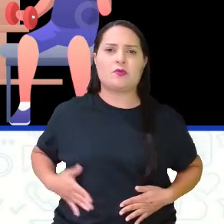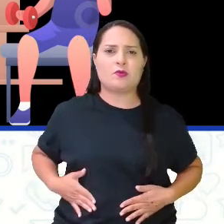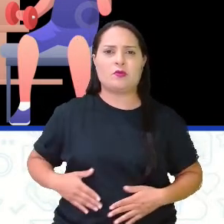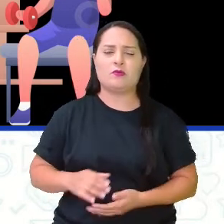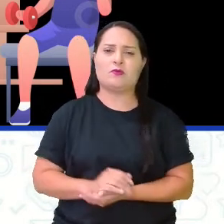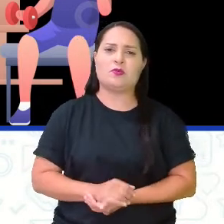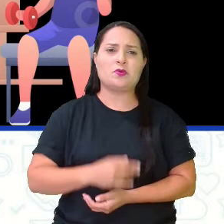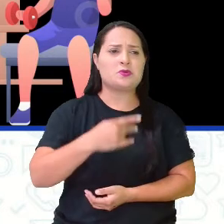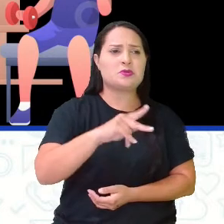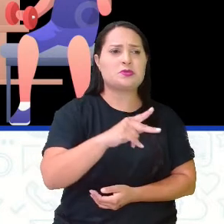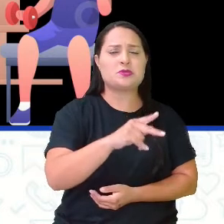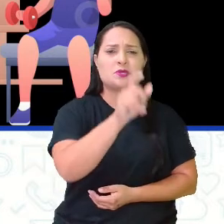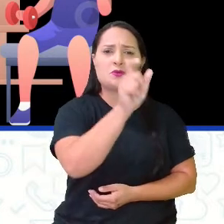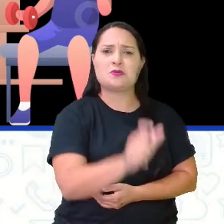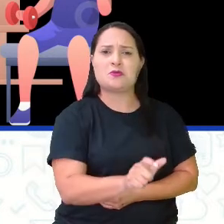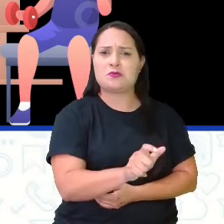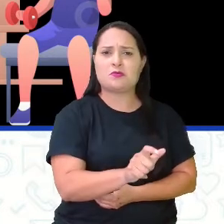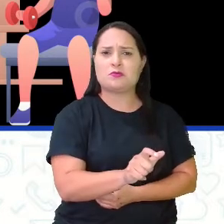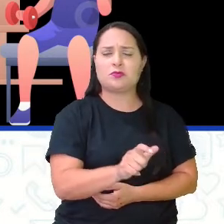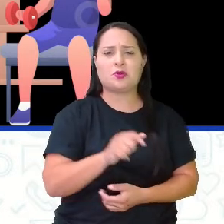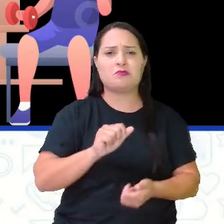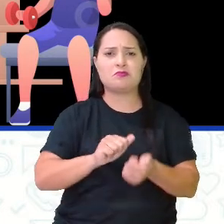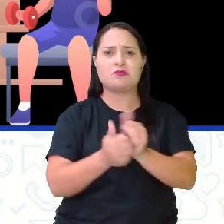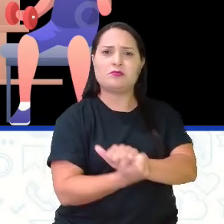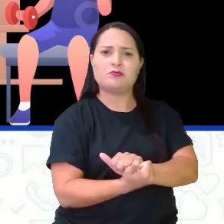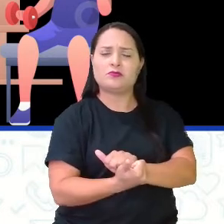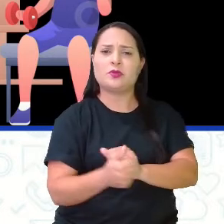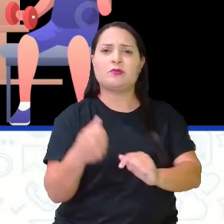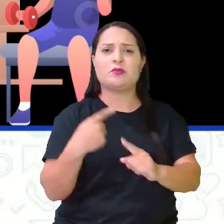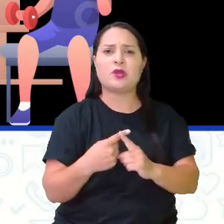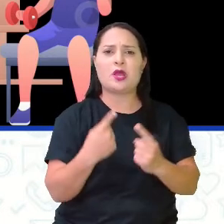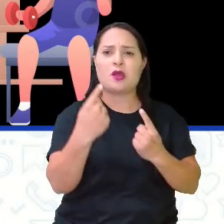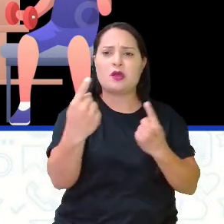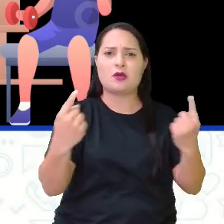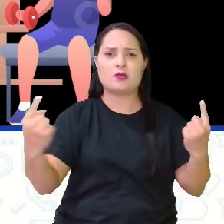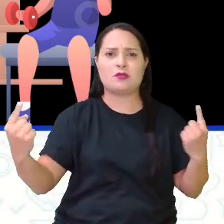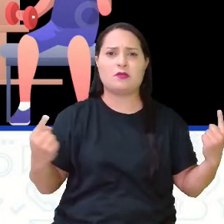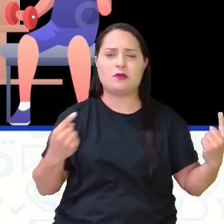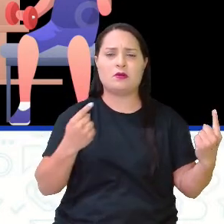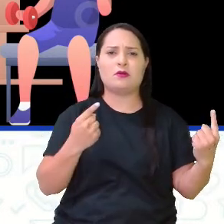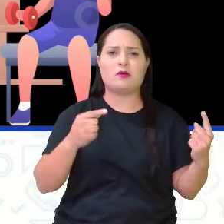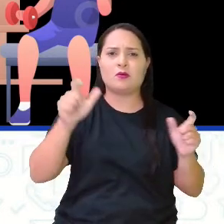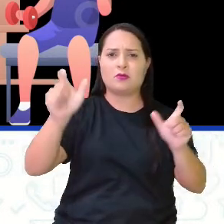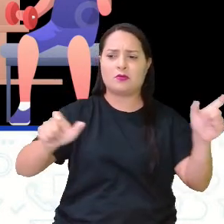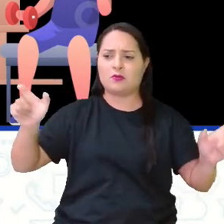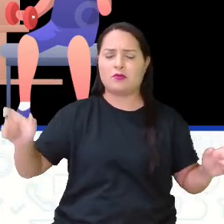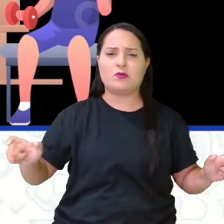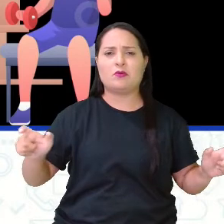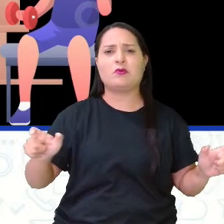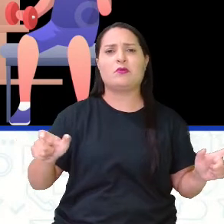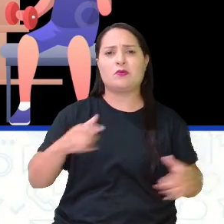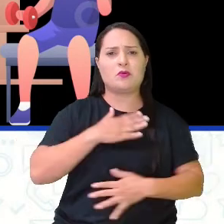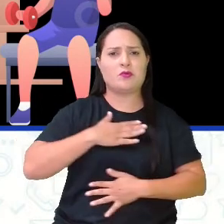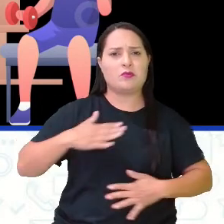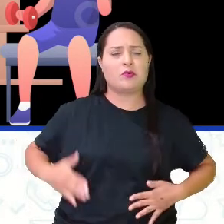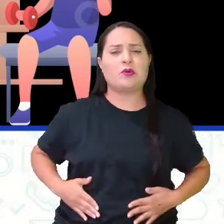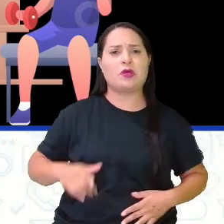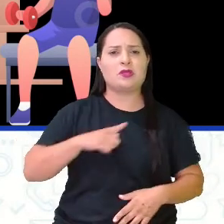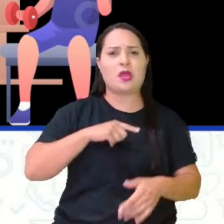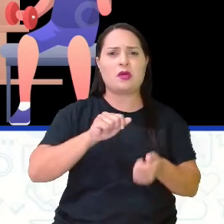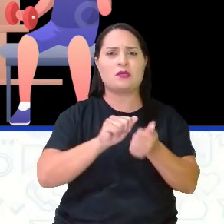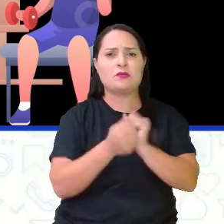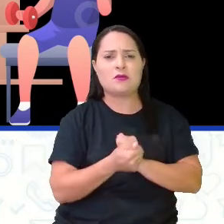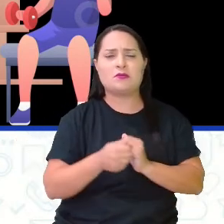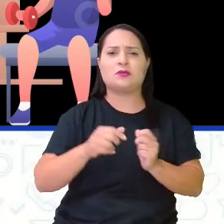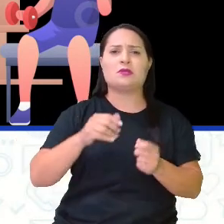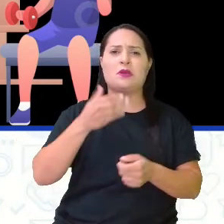seu corpo, eles se adaptam, né? Porque cada corpo tem aí uma adaptação, tem uma preferência, então